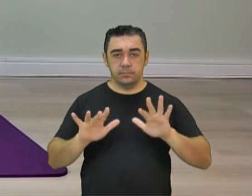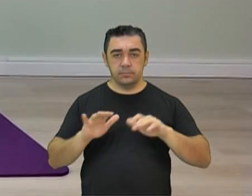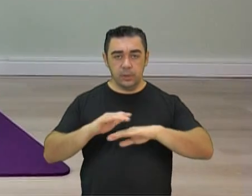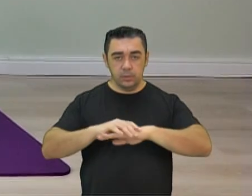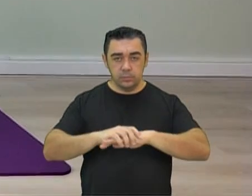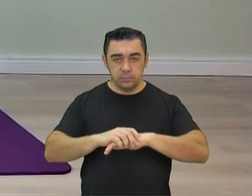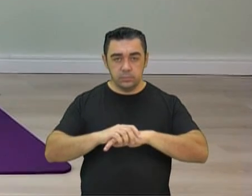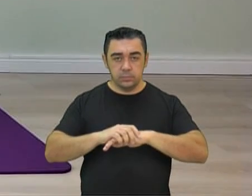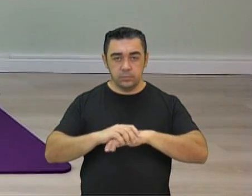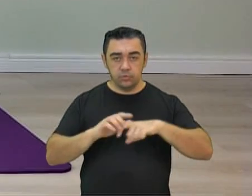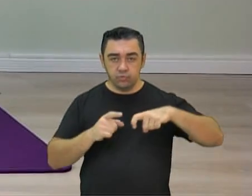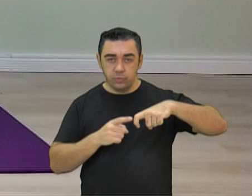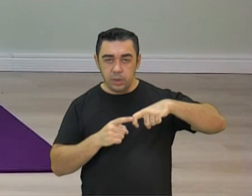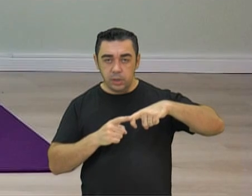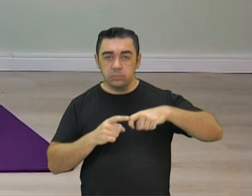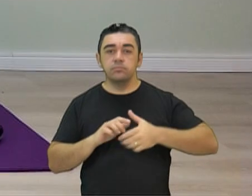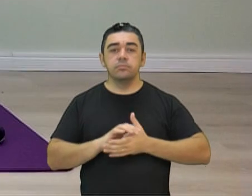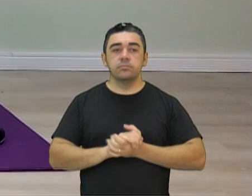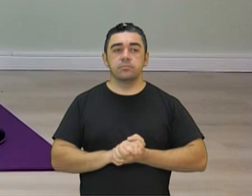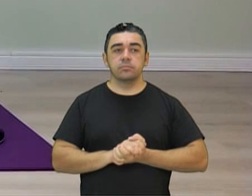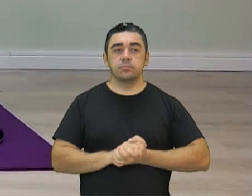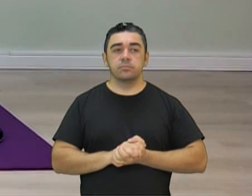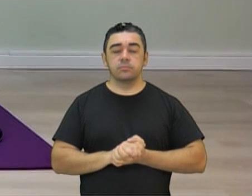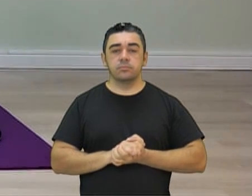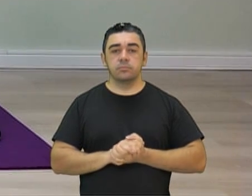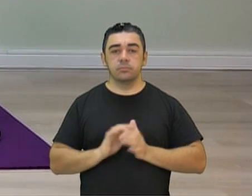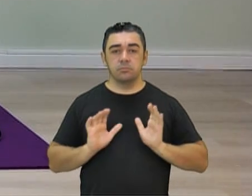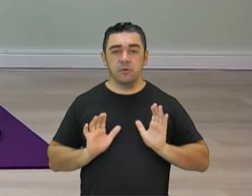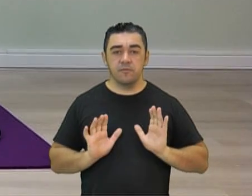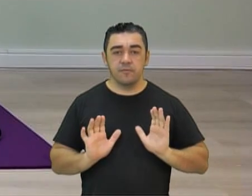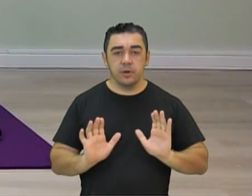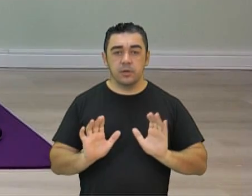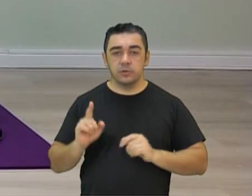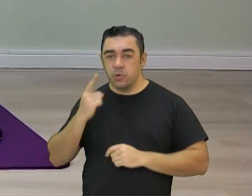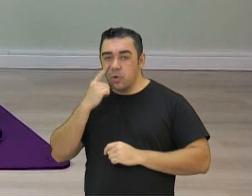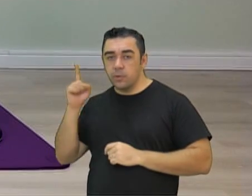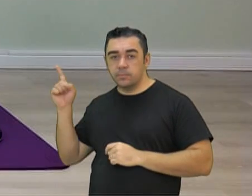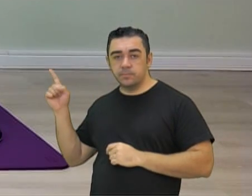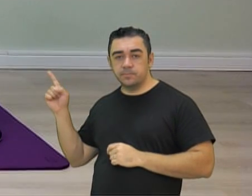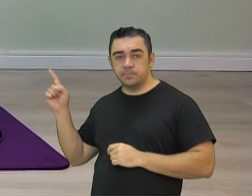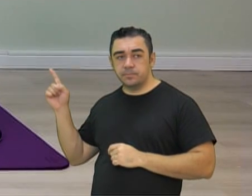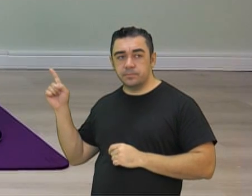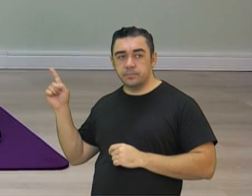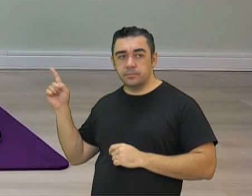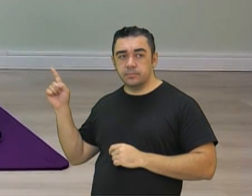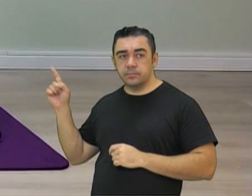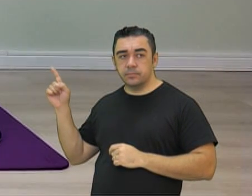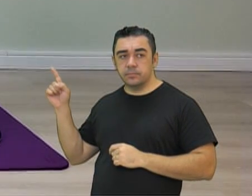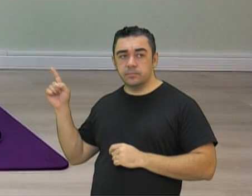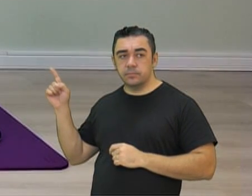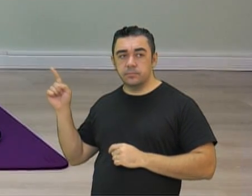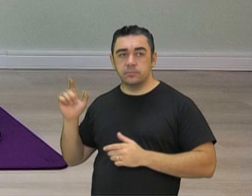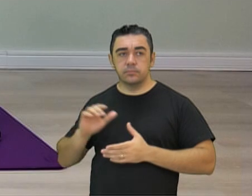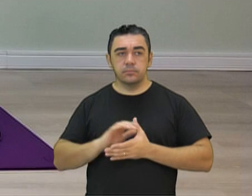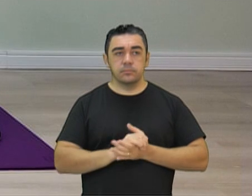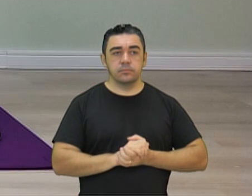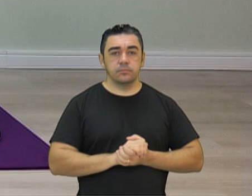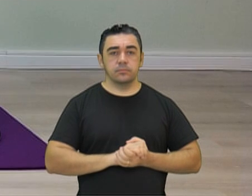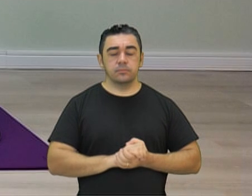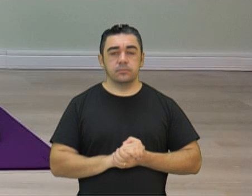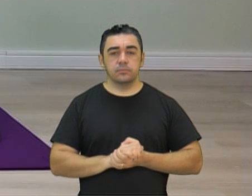joelho. E joga o seu quadril para baixo, ó. Força ele, ó. Funda, ó. E fica.